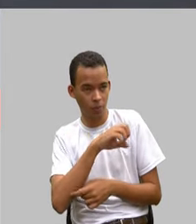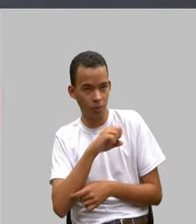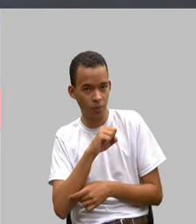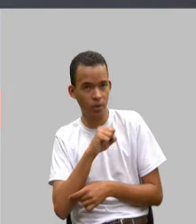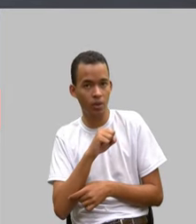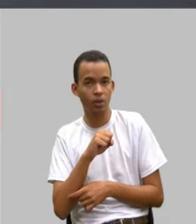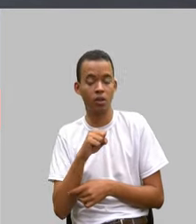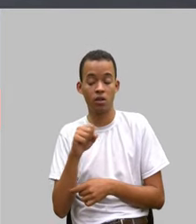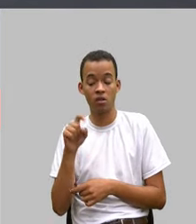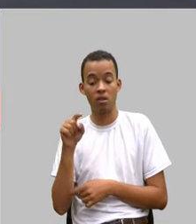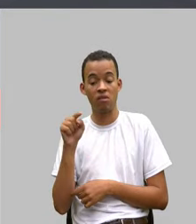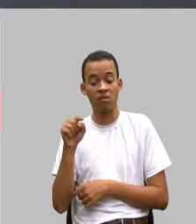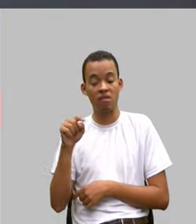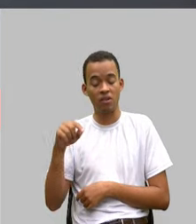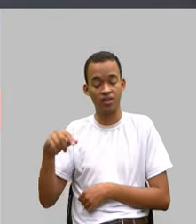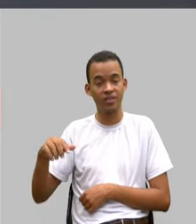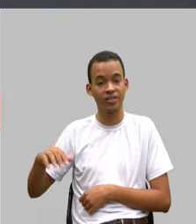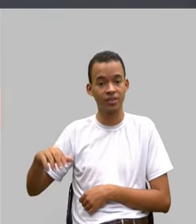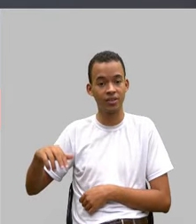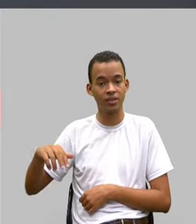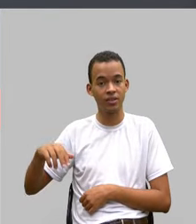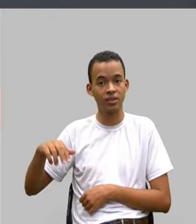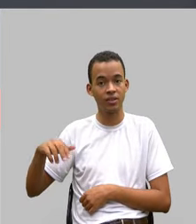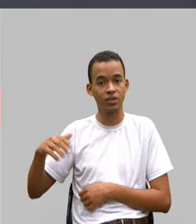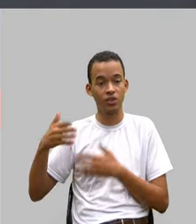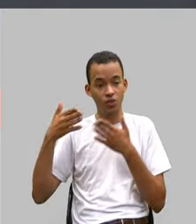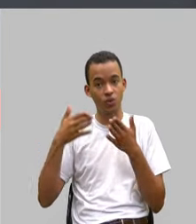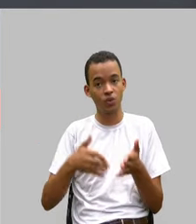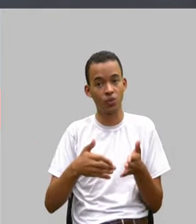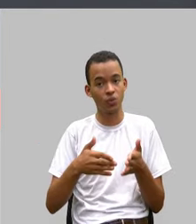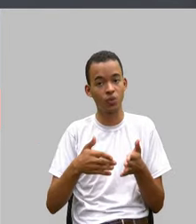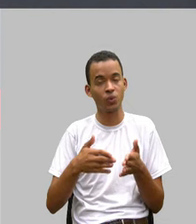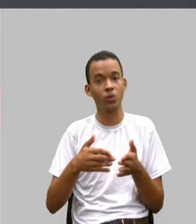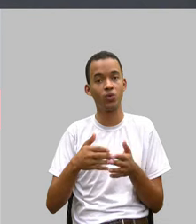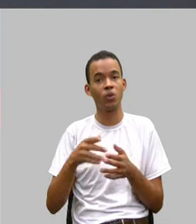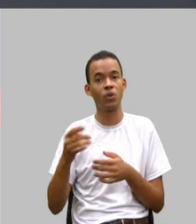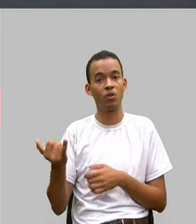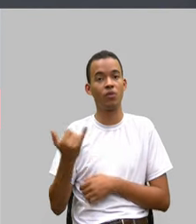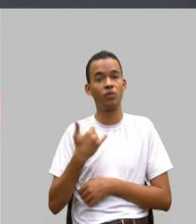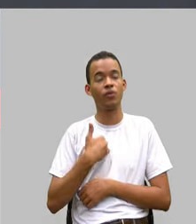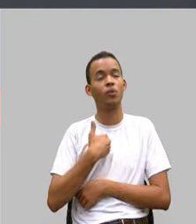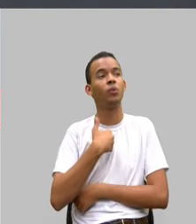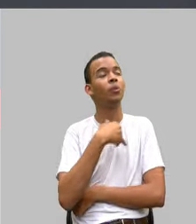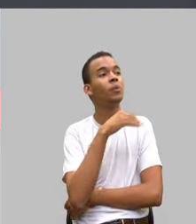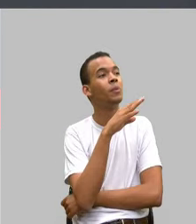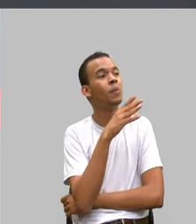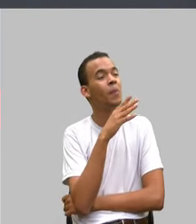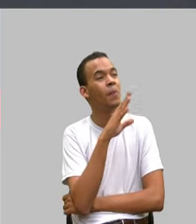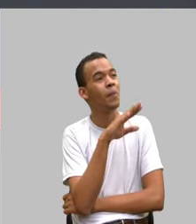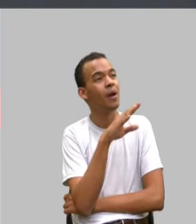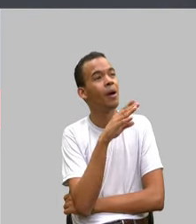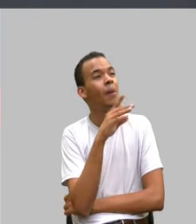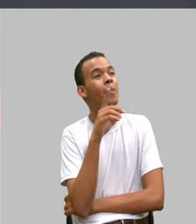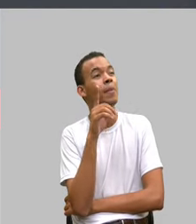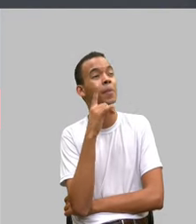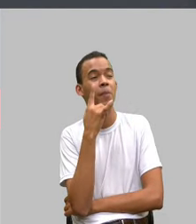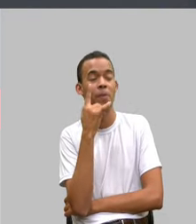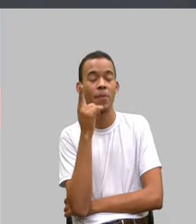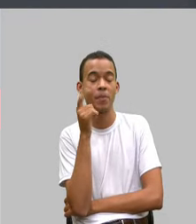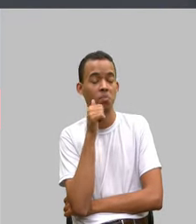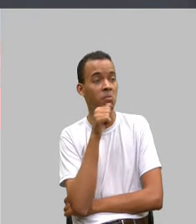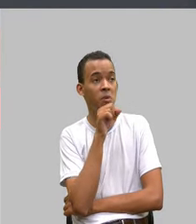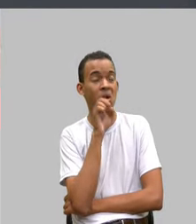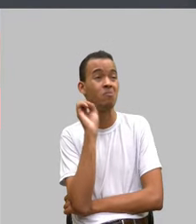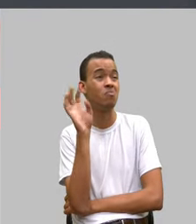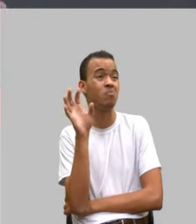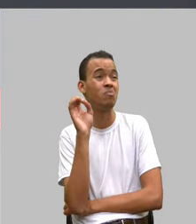mim e a mãe dele ia embora porque ela tinha mala e